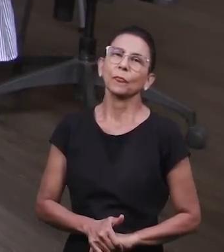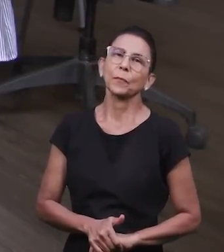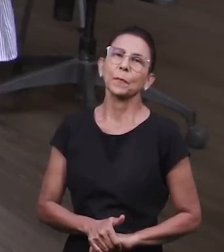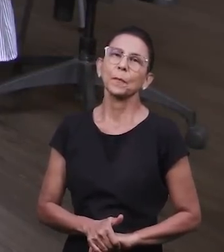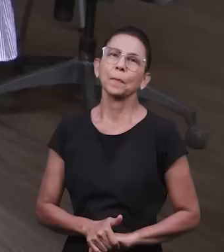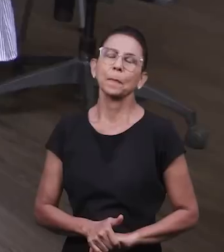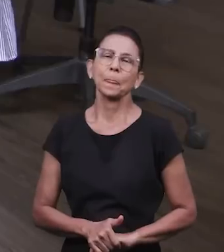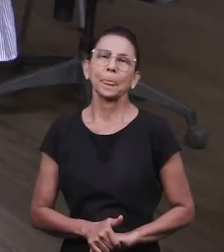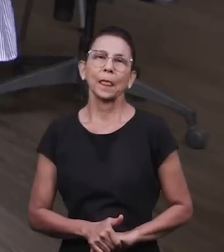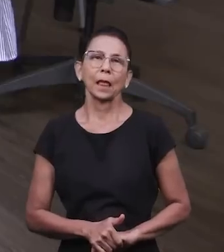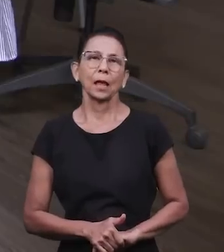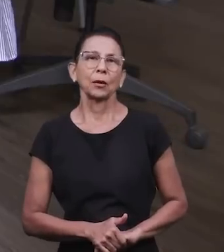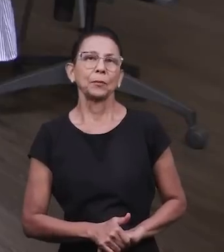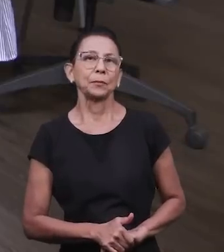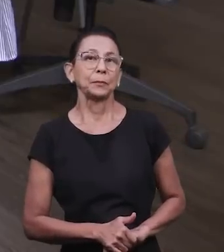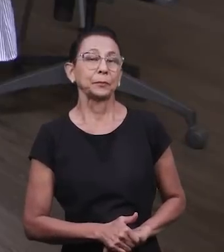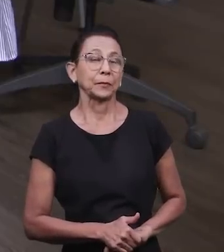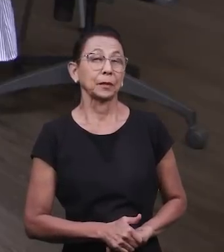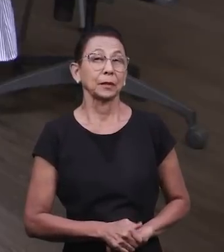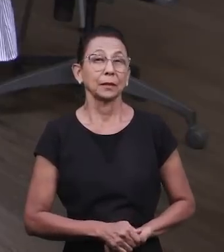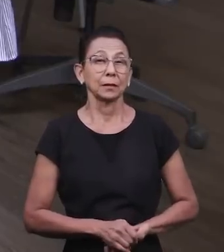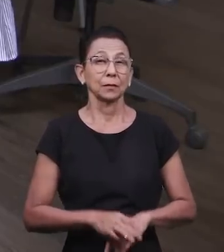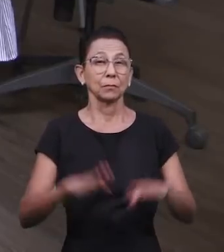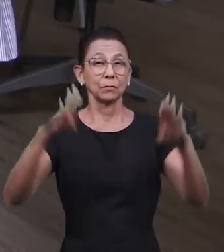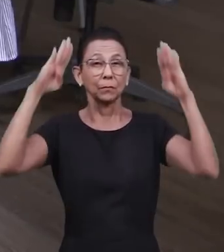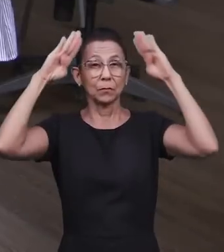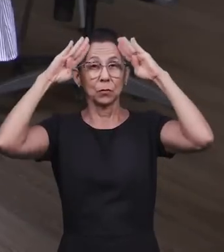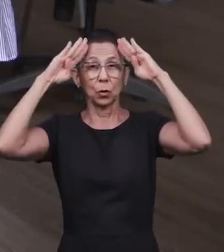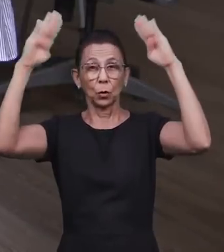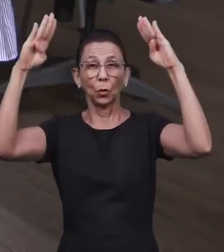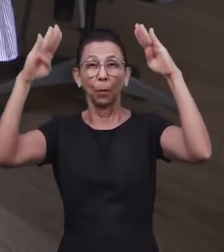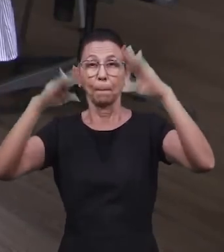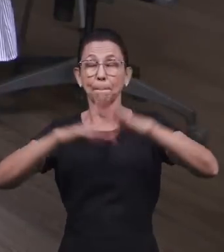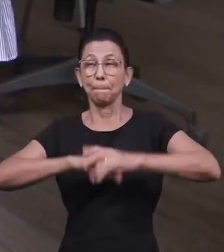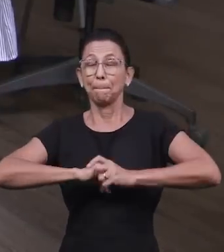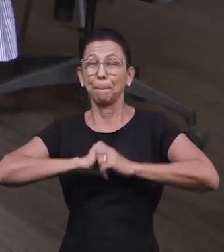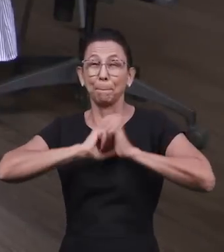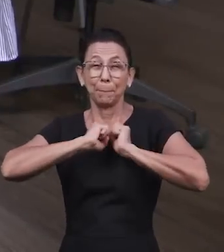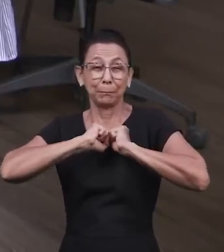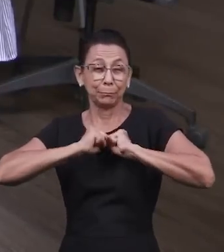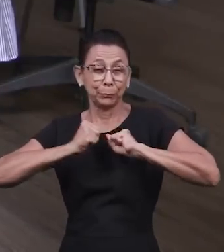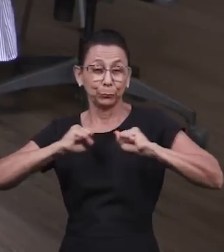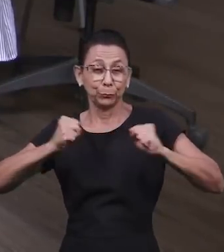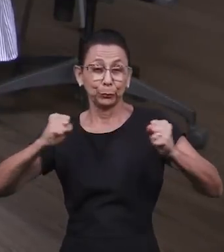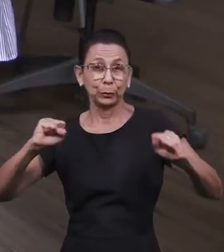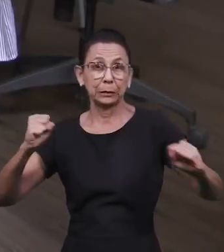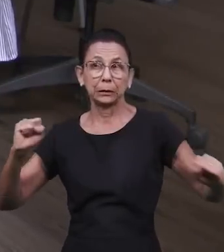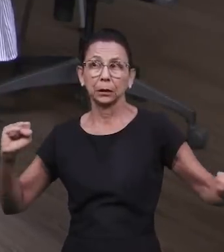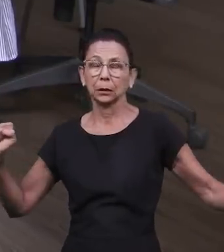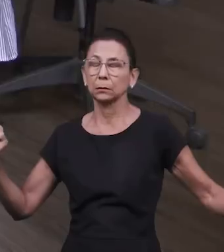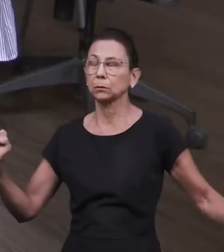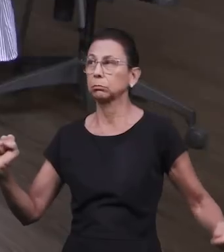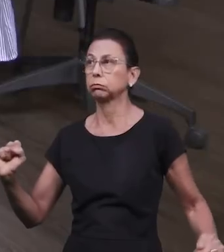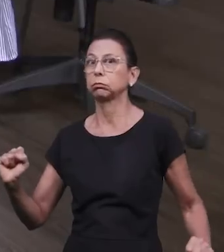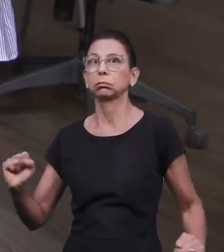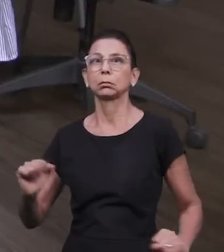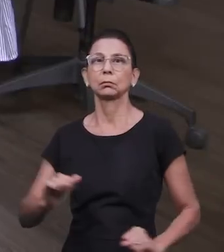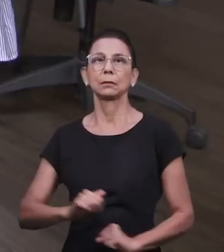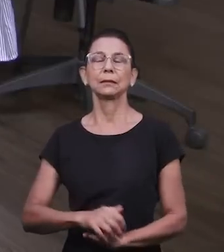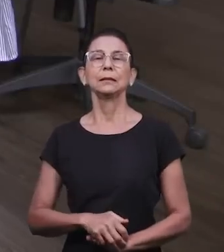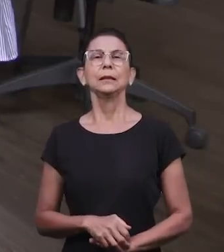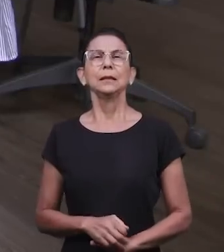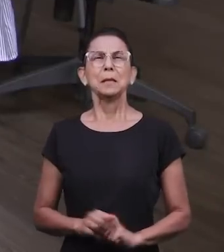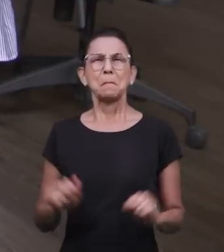a gente não está acostumado com aeroportos daquela dimensão, né? O aeroporto parecia um shopping center,